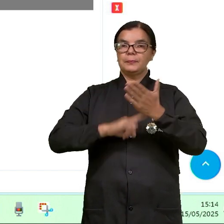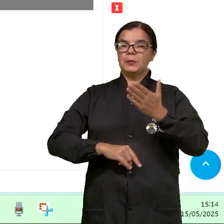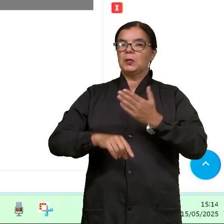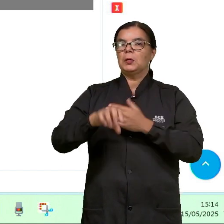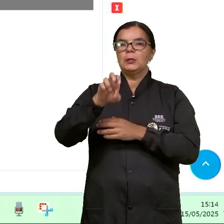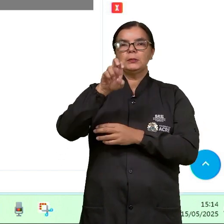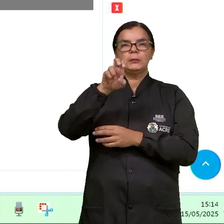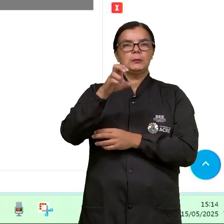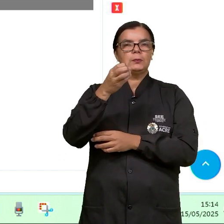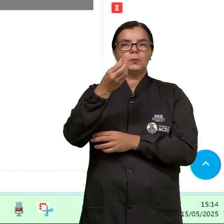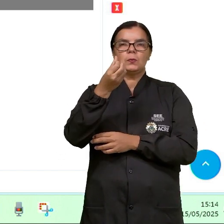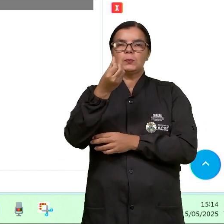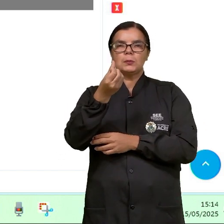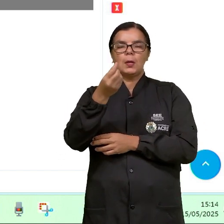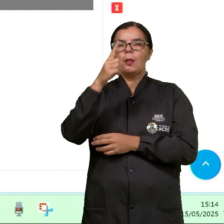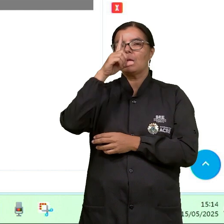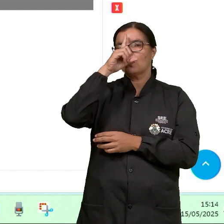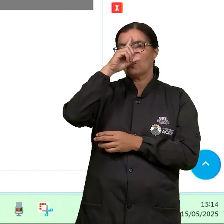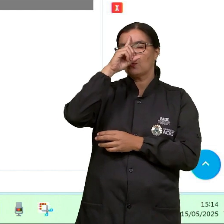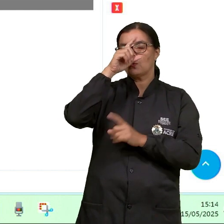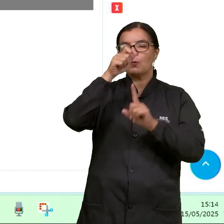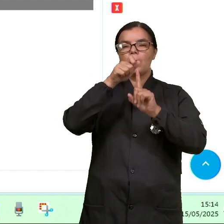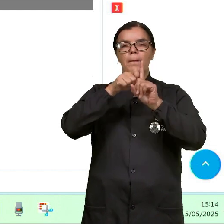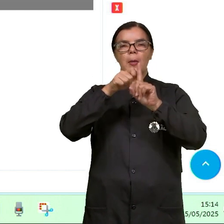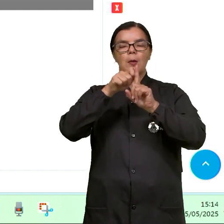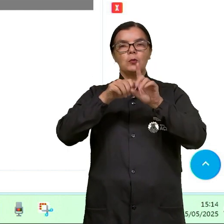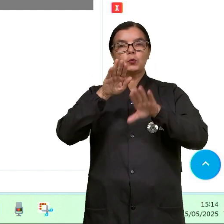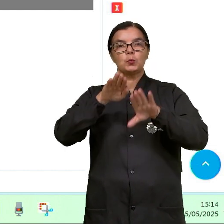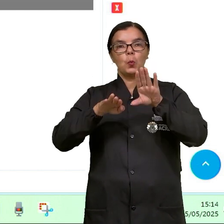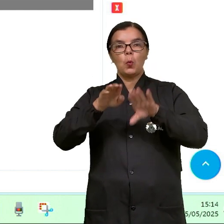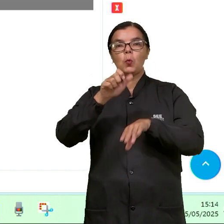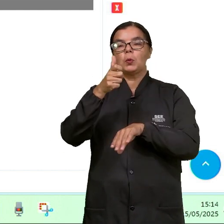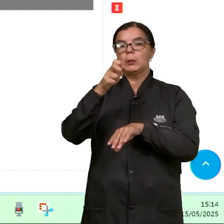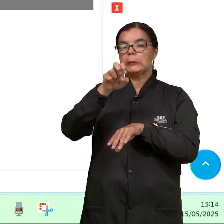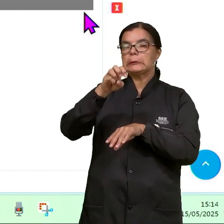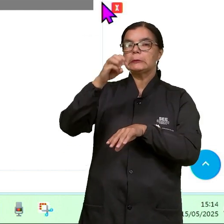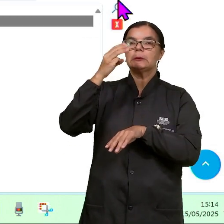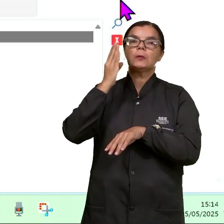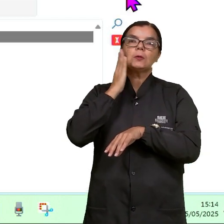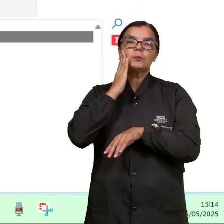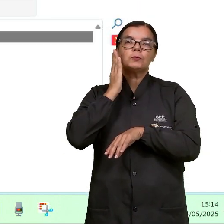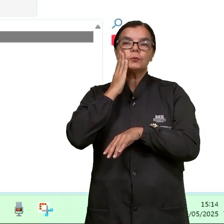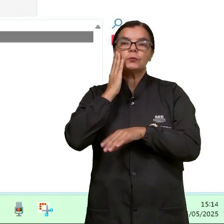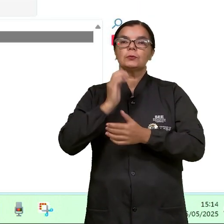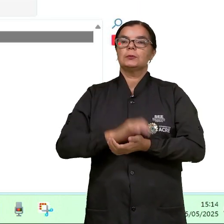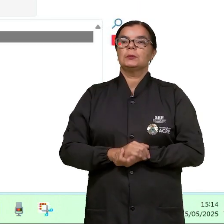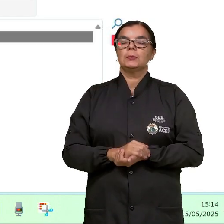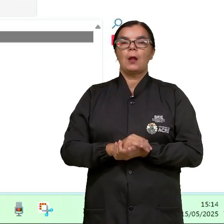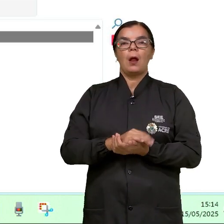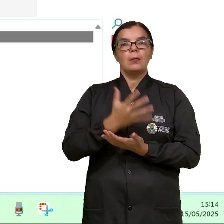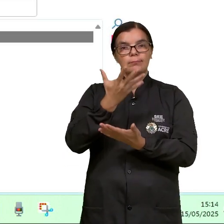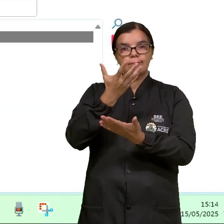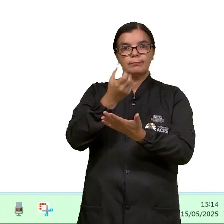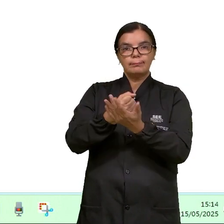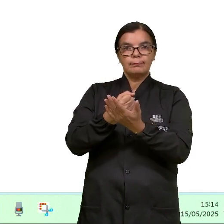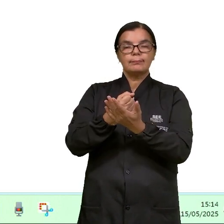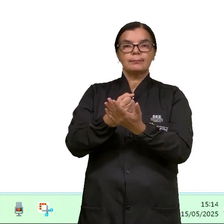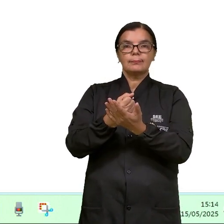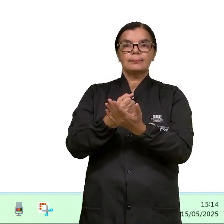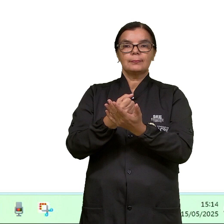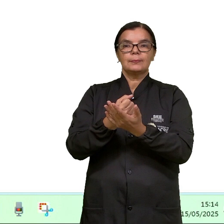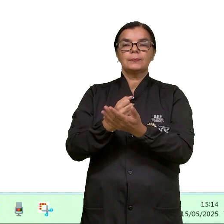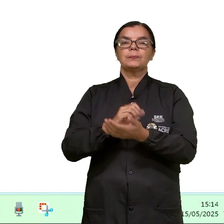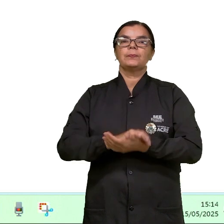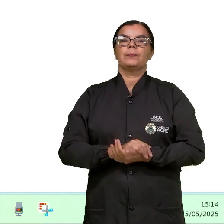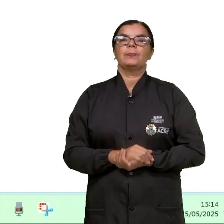6 procuradores todos os dias, todos os meses, a cada 15 dias, eu posso colocar aqui todos eles. Clico aqui em salvar, tá?